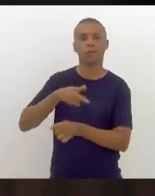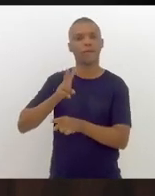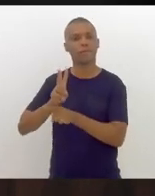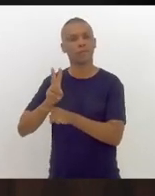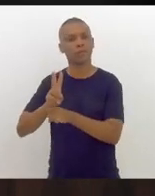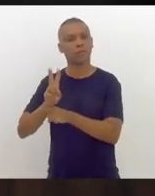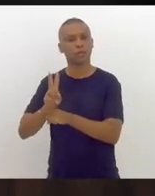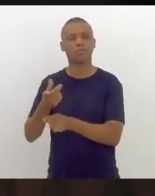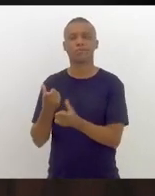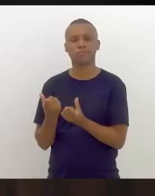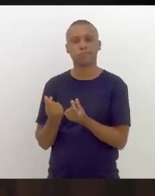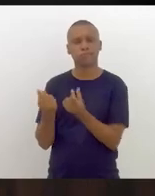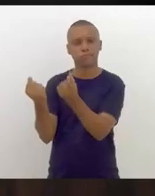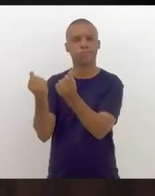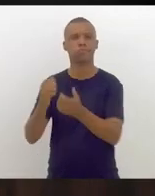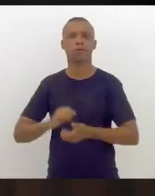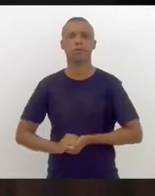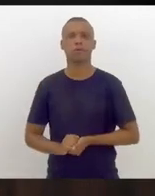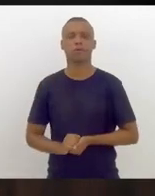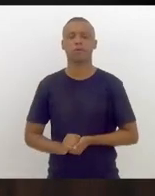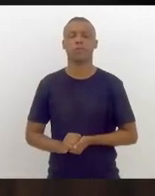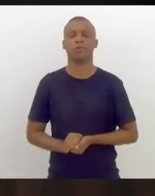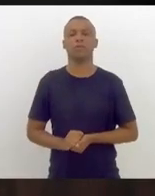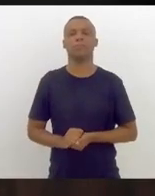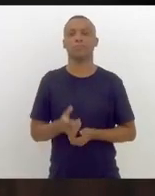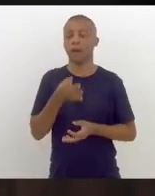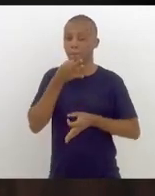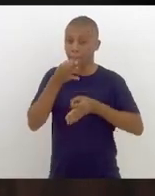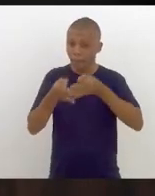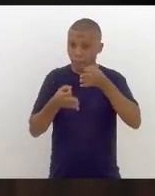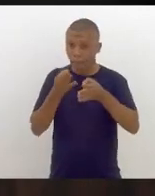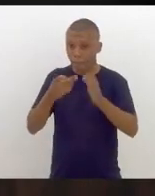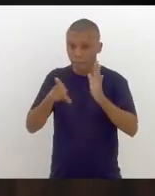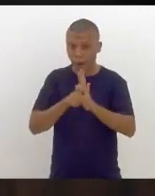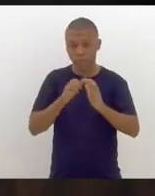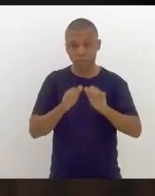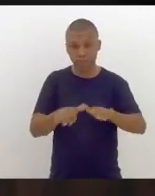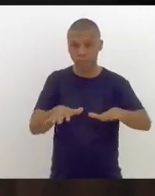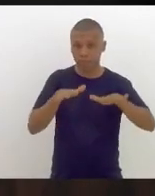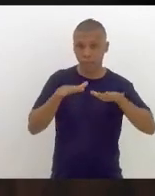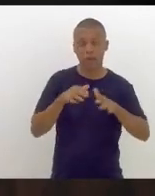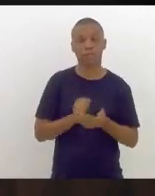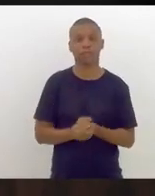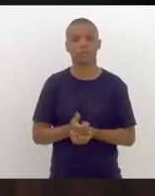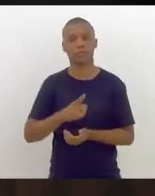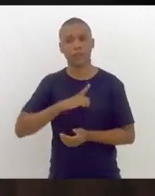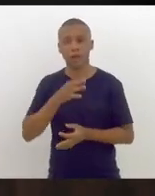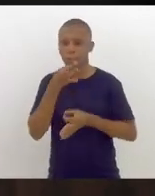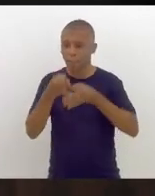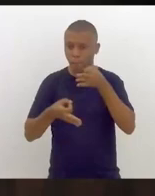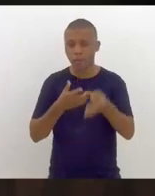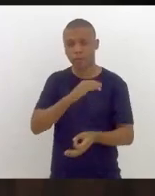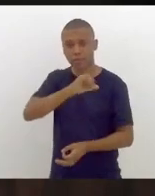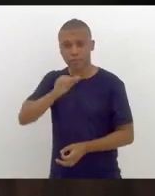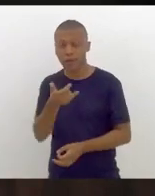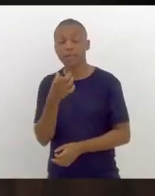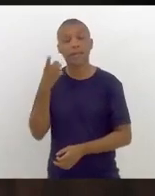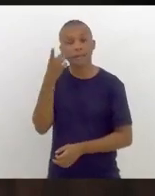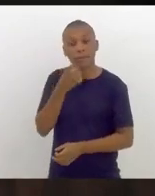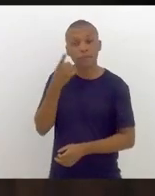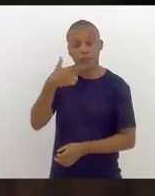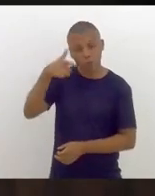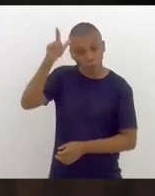de orçamentos finaiscalização financeira e controle as emendas de plenário para medir parecer pela comissão de Constituição de Justiça Deputado